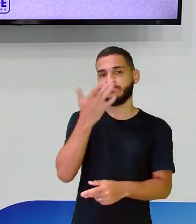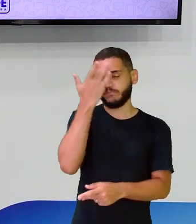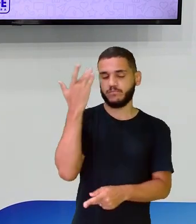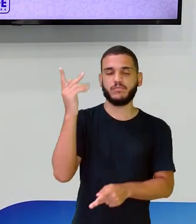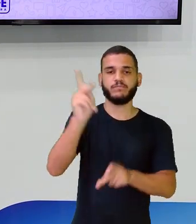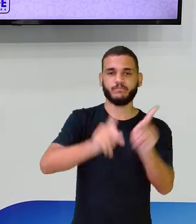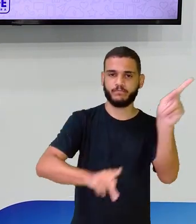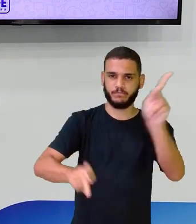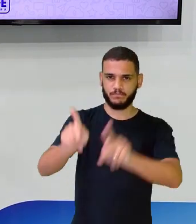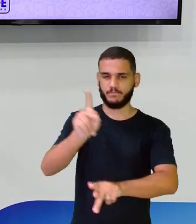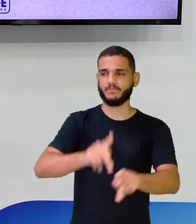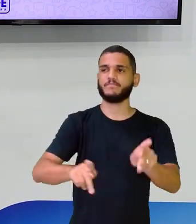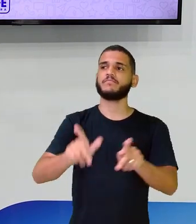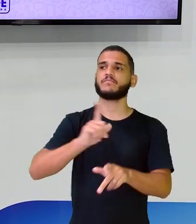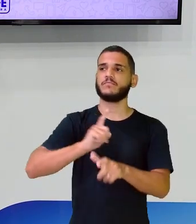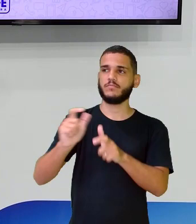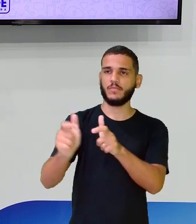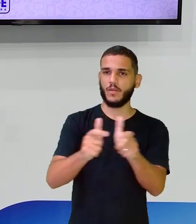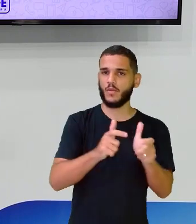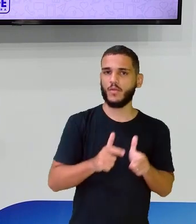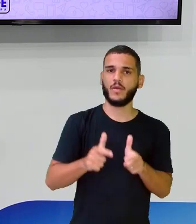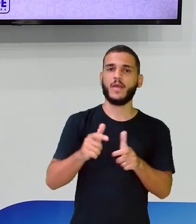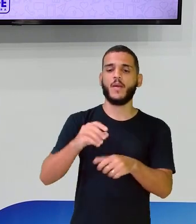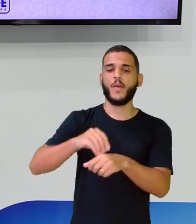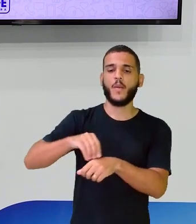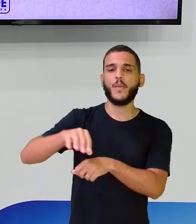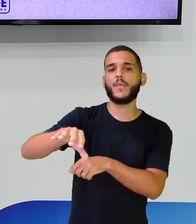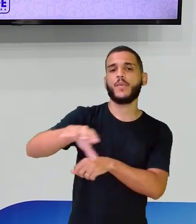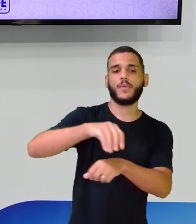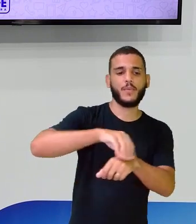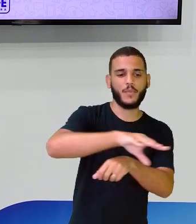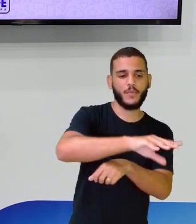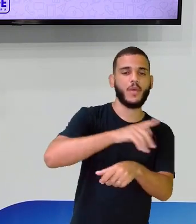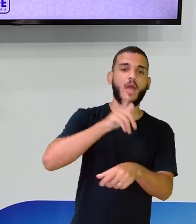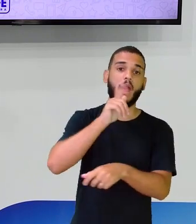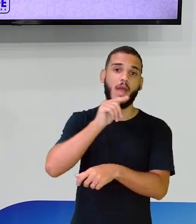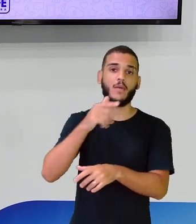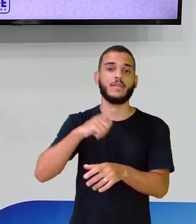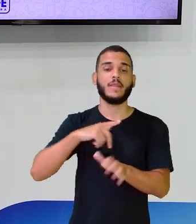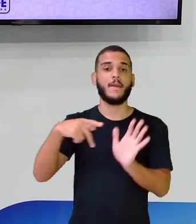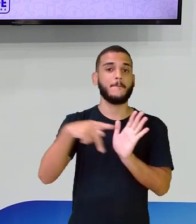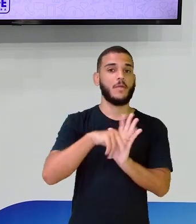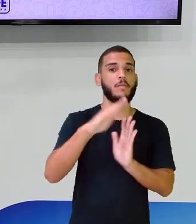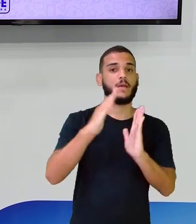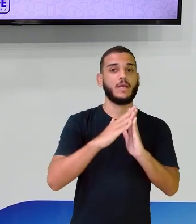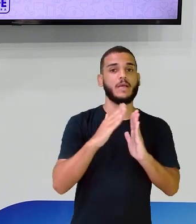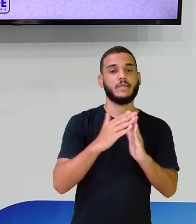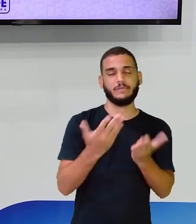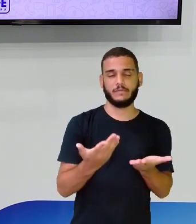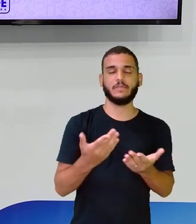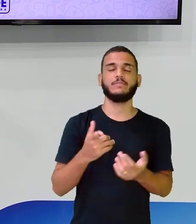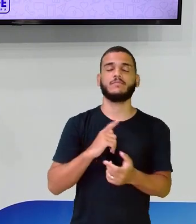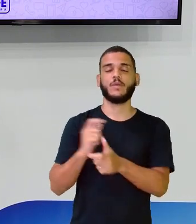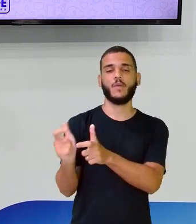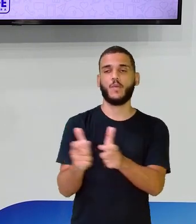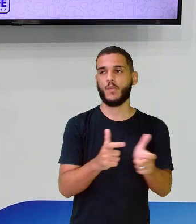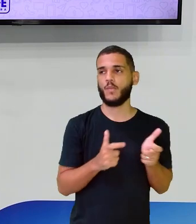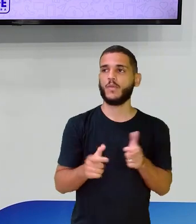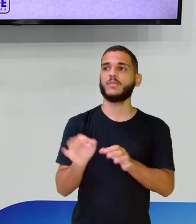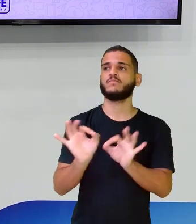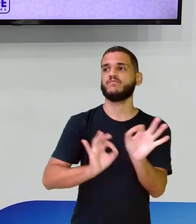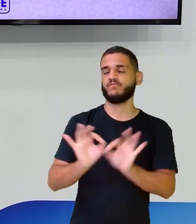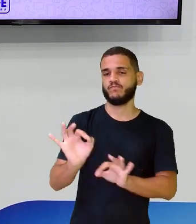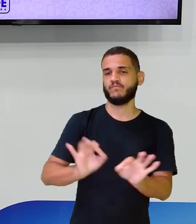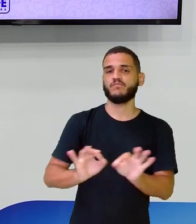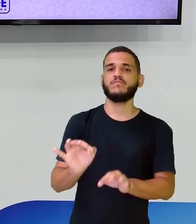de distribuição de água, que são aquelas aguinhas que chegam na casa de vocês. Isso mesmo, existem os centros de abastecimento que, ó,